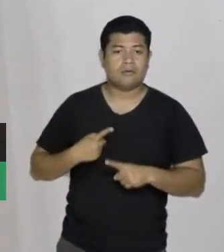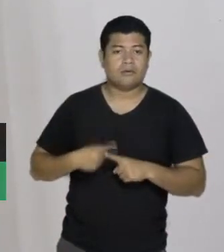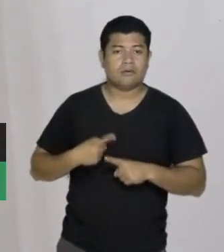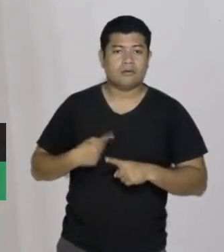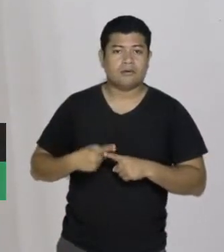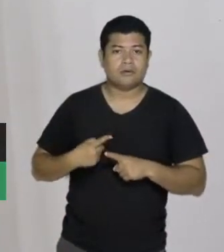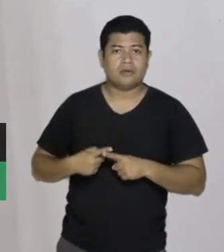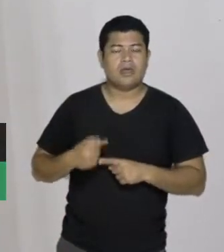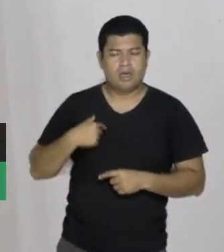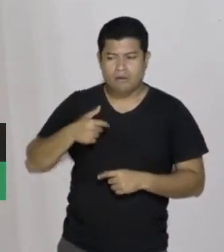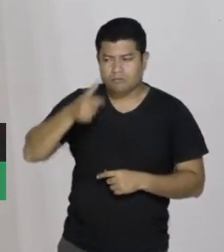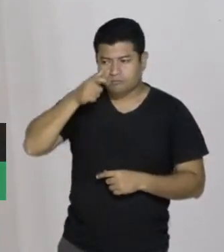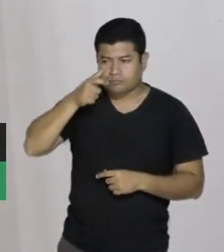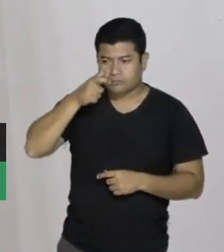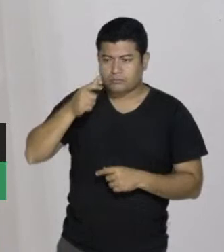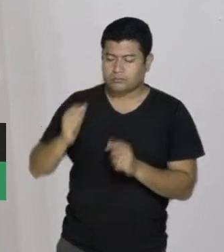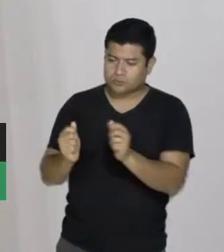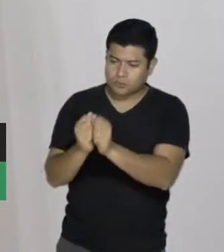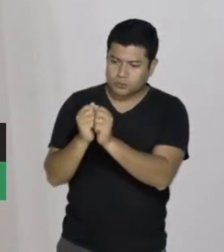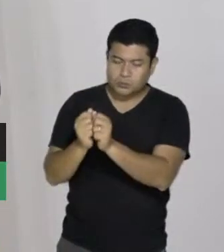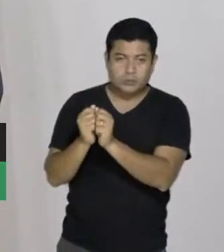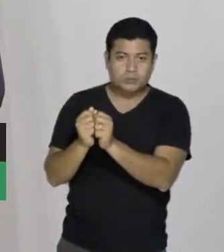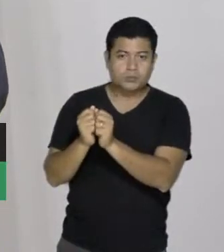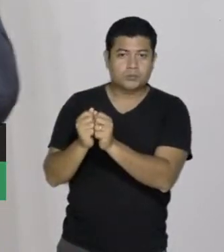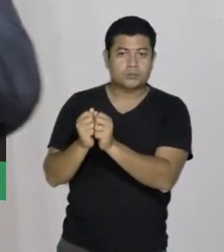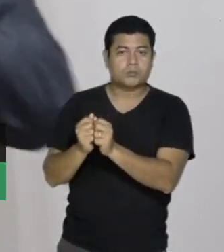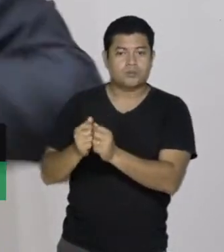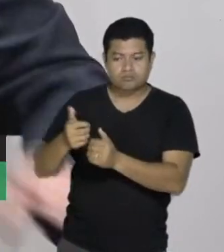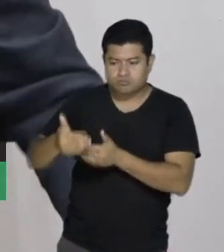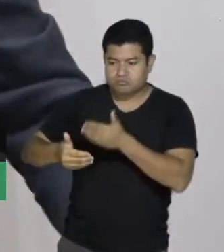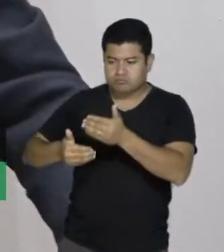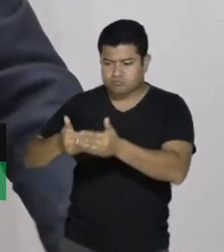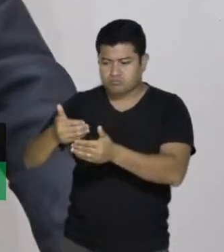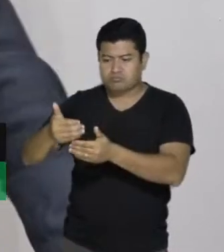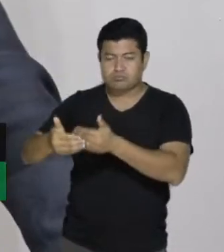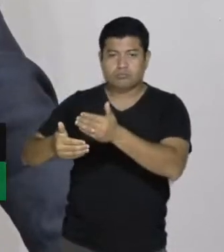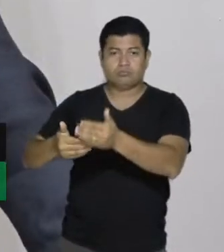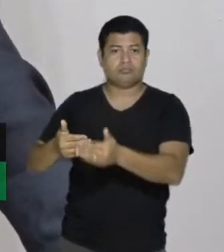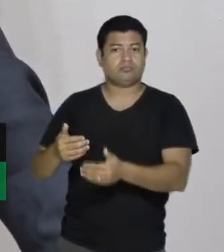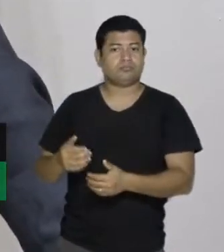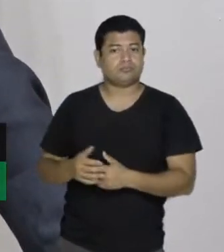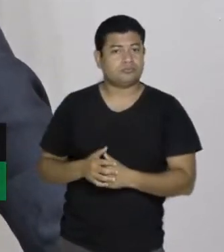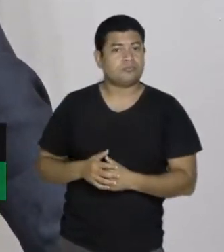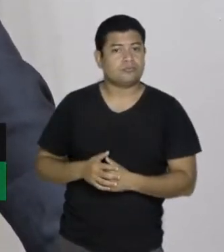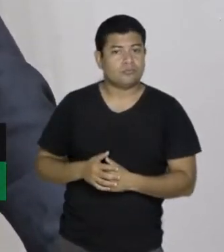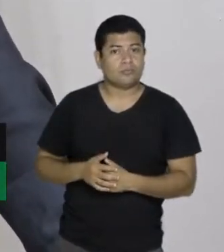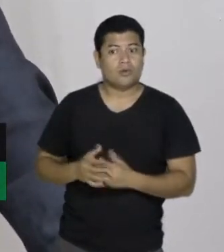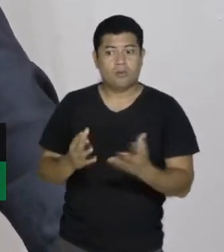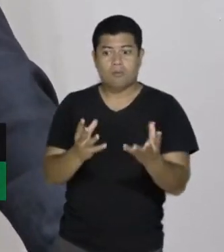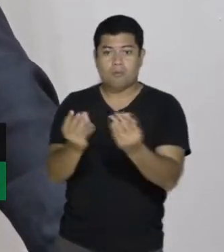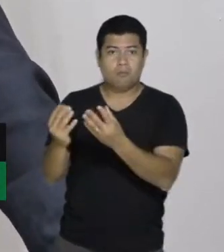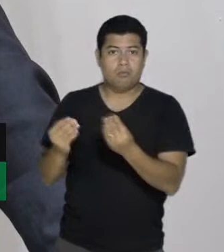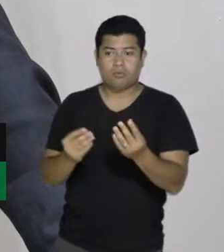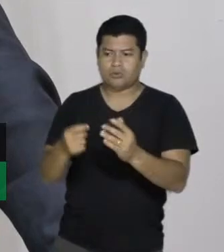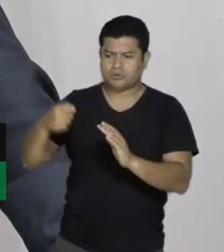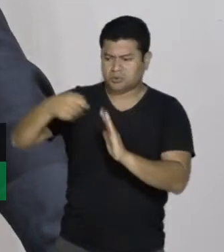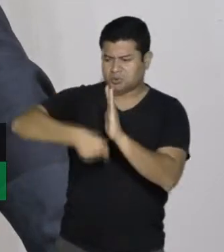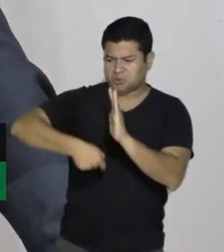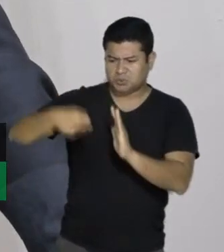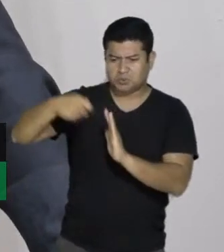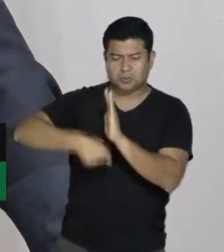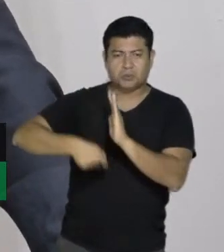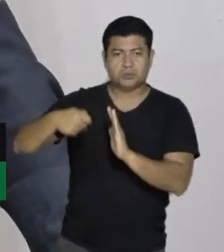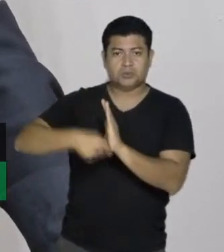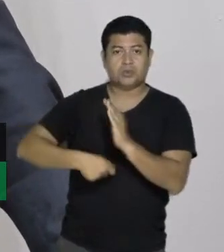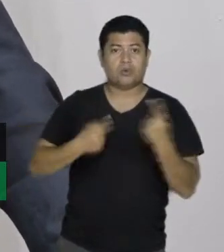acompanhado passo a passo de muitas dessas lutas e